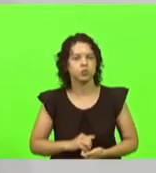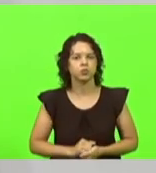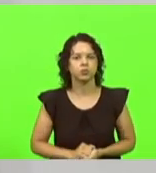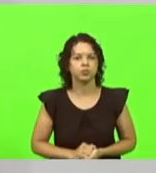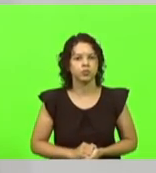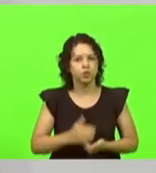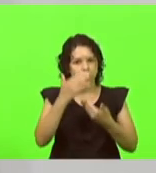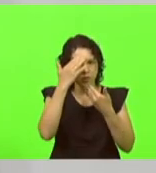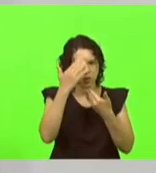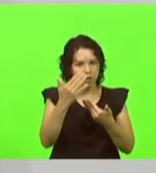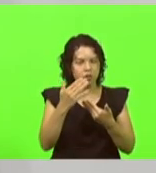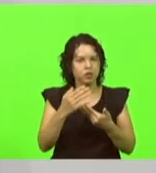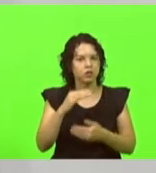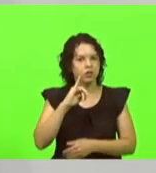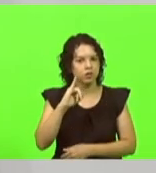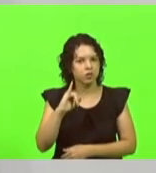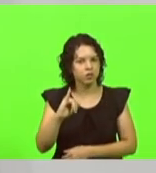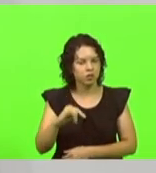Obrigado, deputado